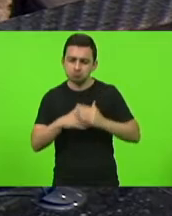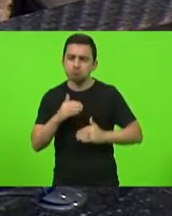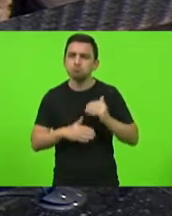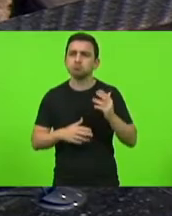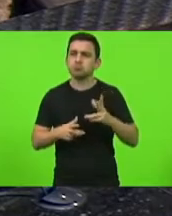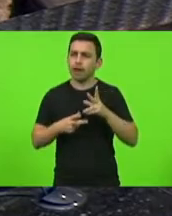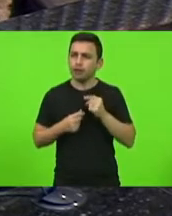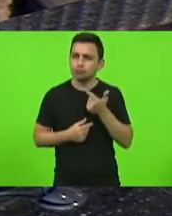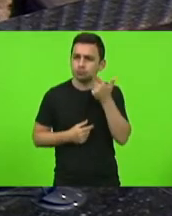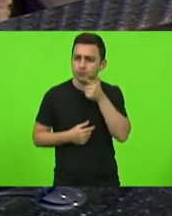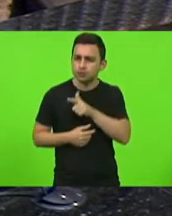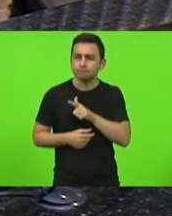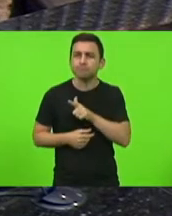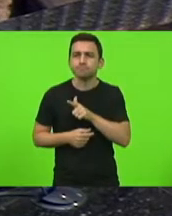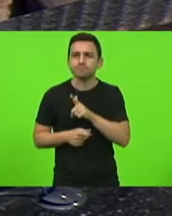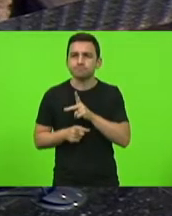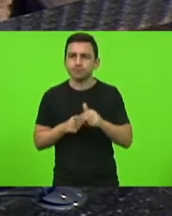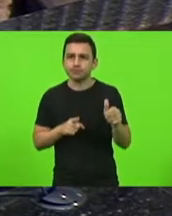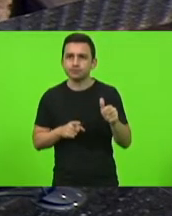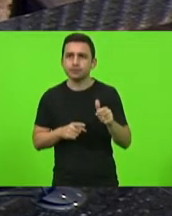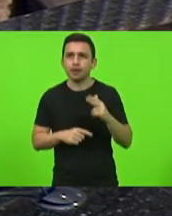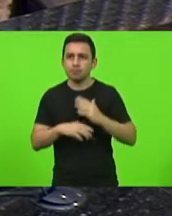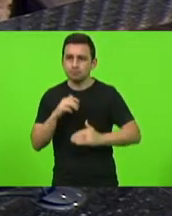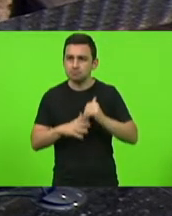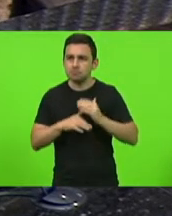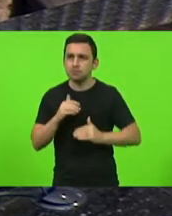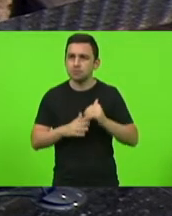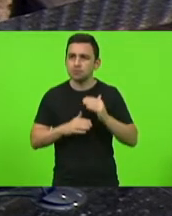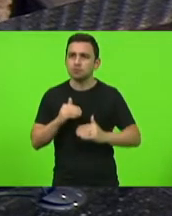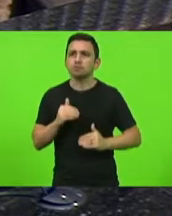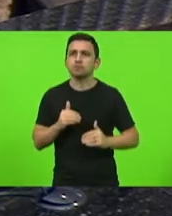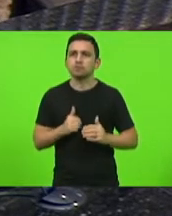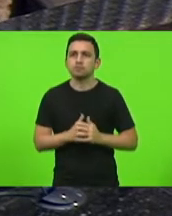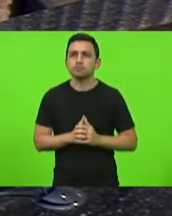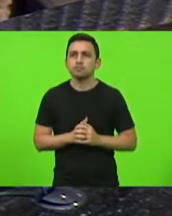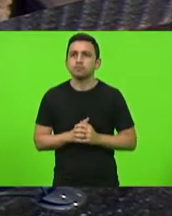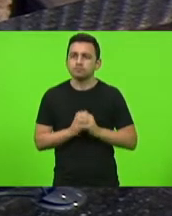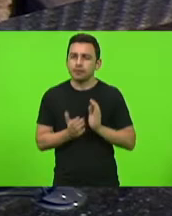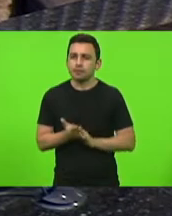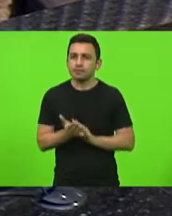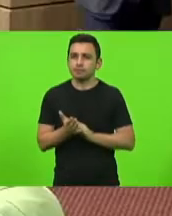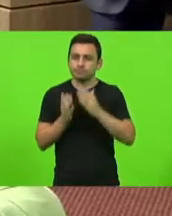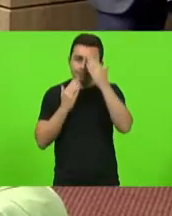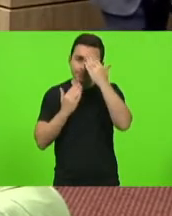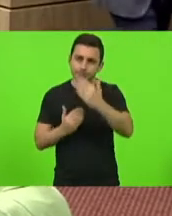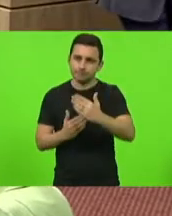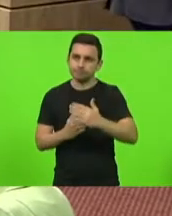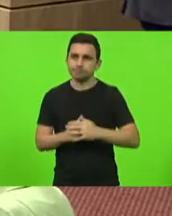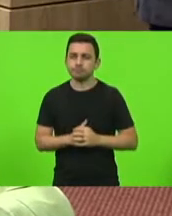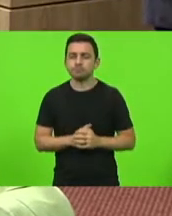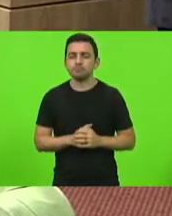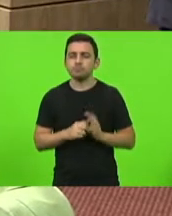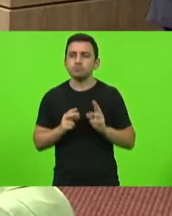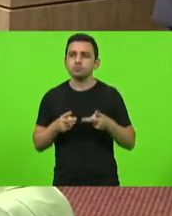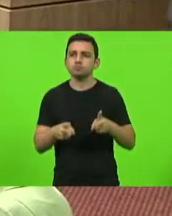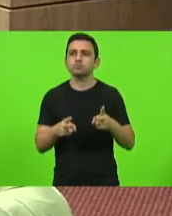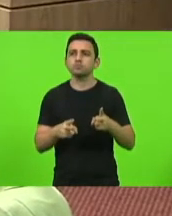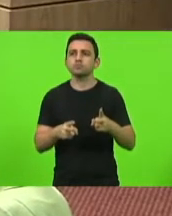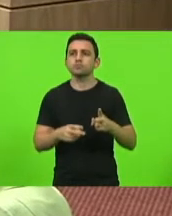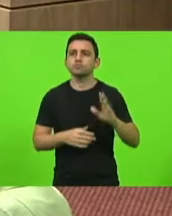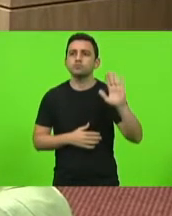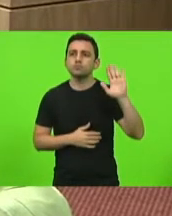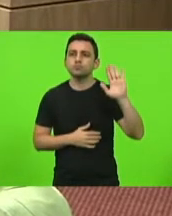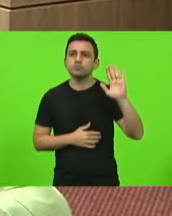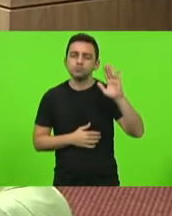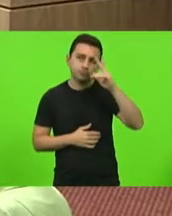tanto sucesso, certamente muito bem gabaritado para ocupar essa função. Muito obrigado, senhor presidente. Ainda vai discutir a matéria com a palavra o deputado